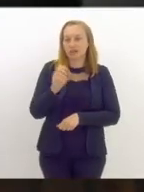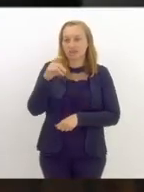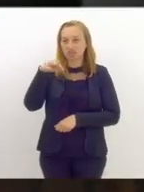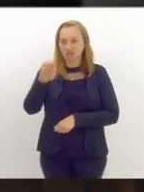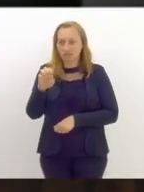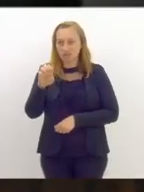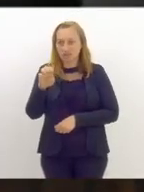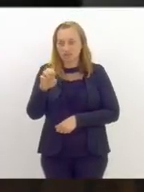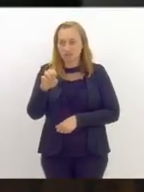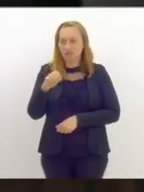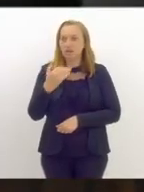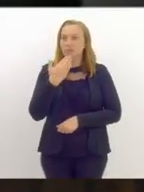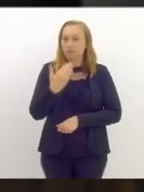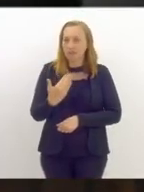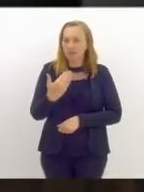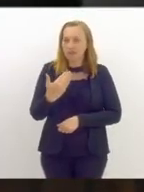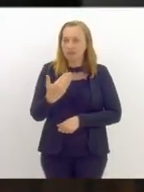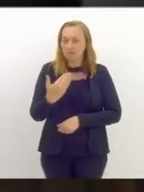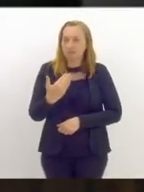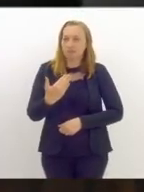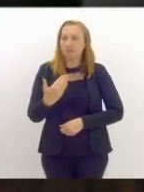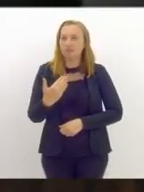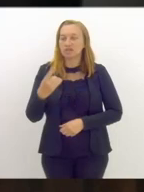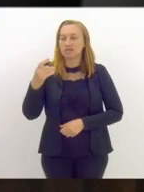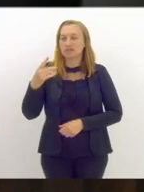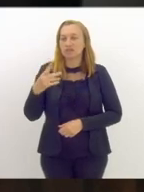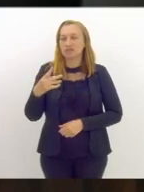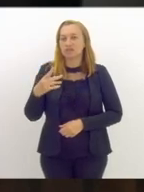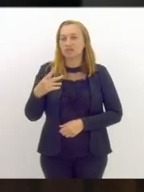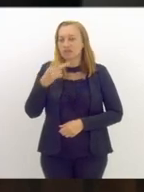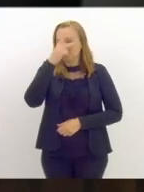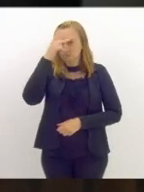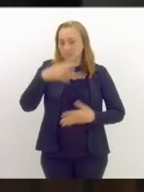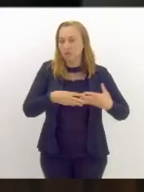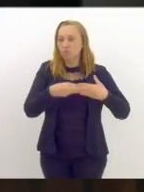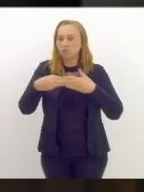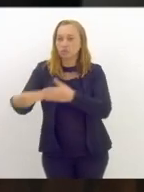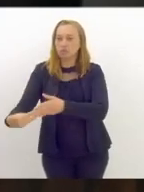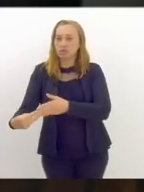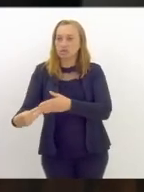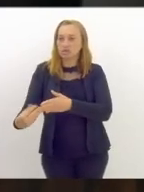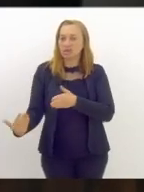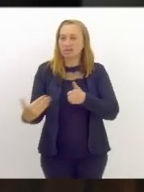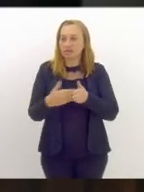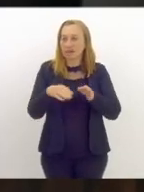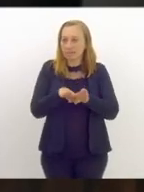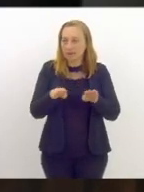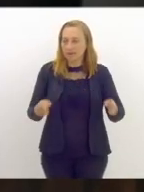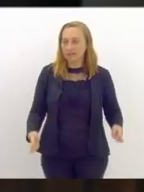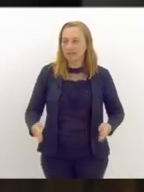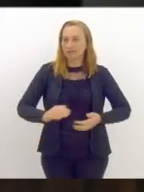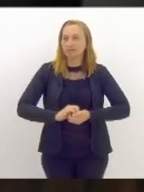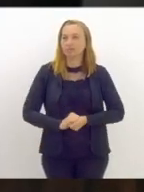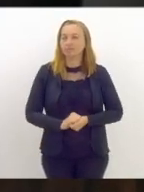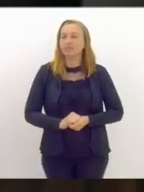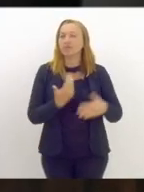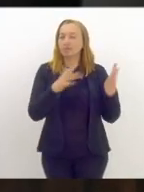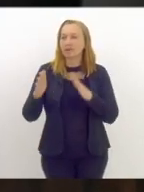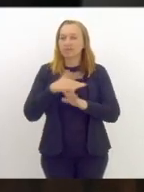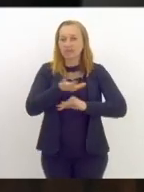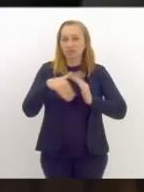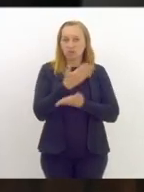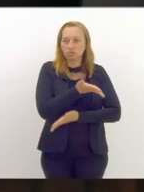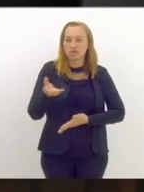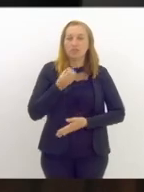Kiep. Solicito cerimonial que possa conduzi-lo a ele até aqui à mesa. Saudar a todas e